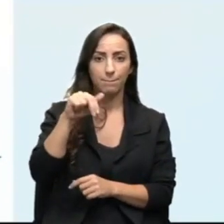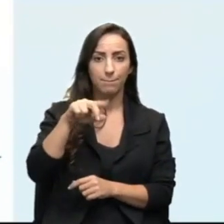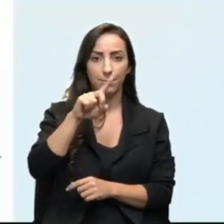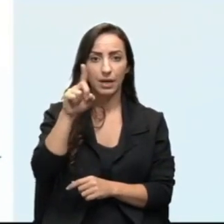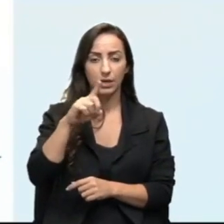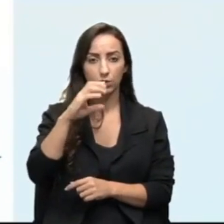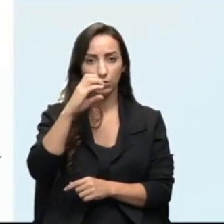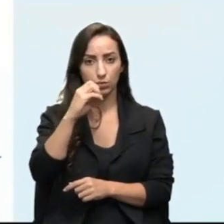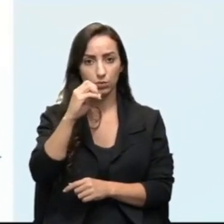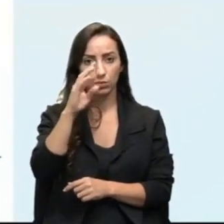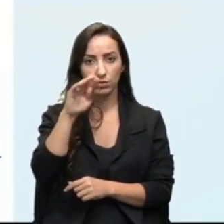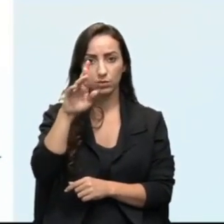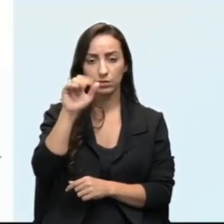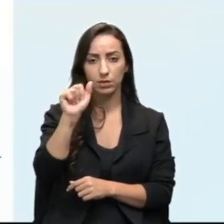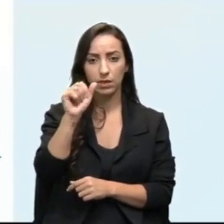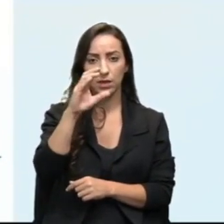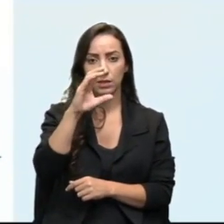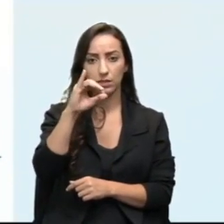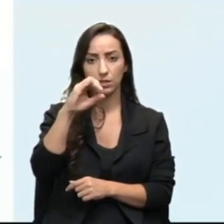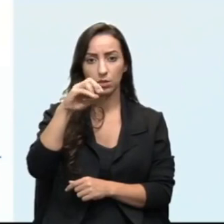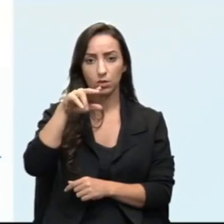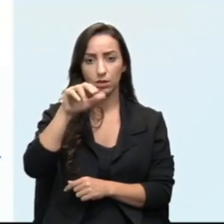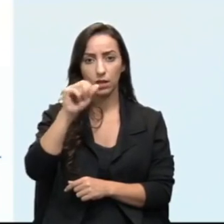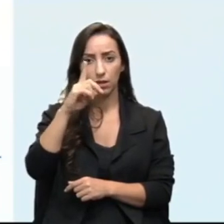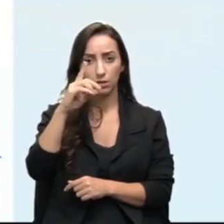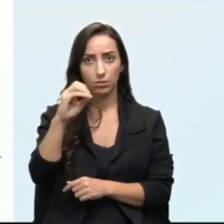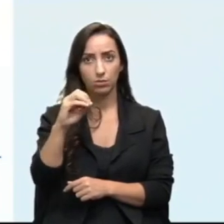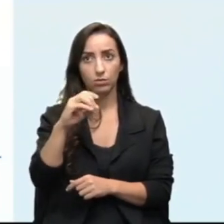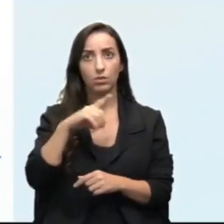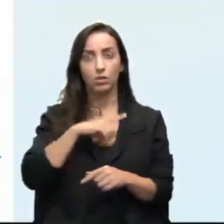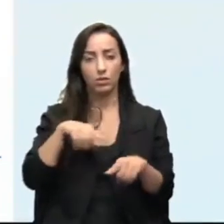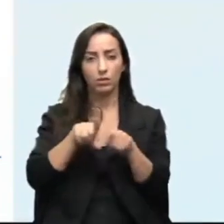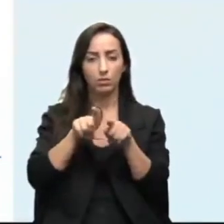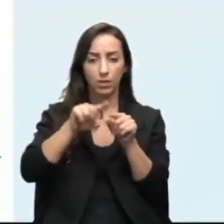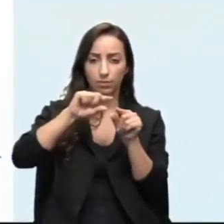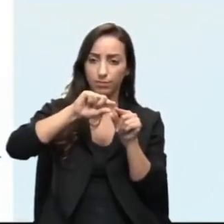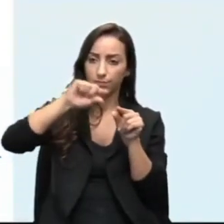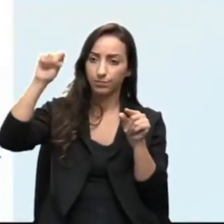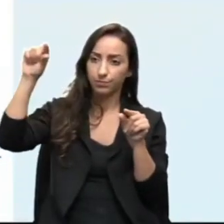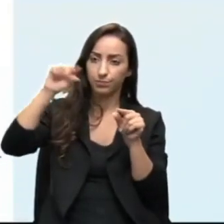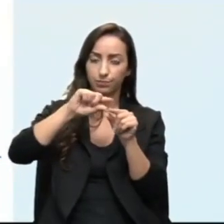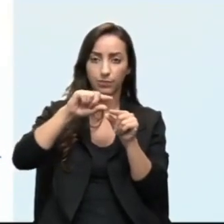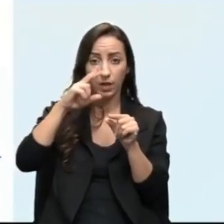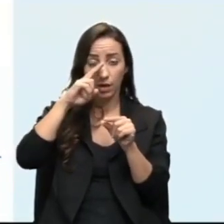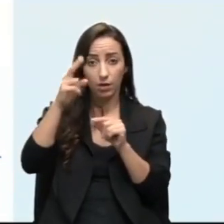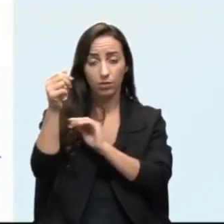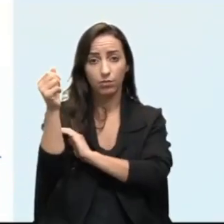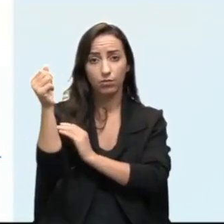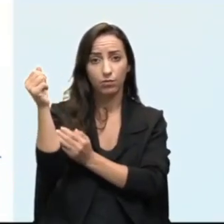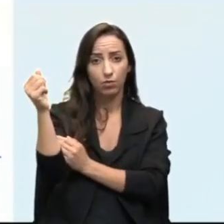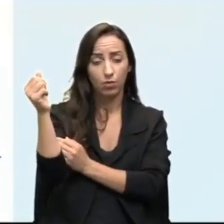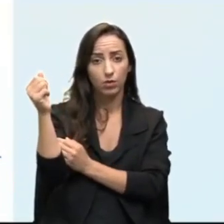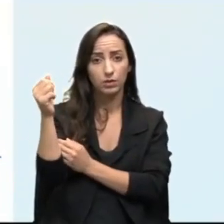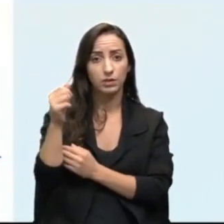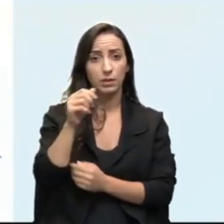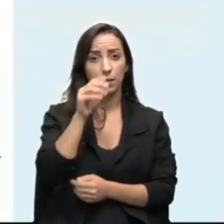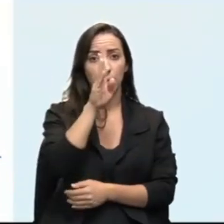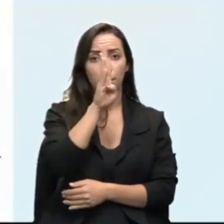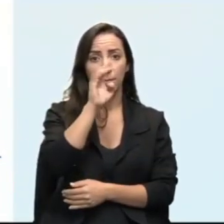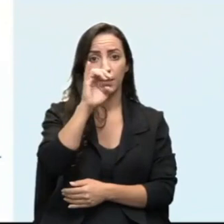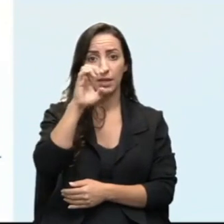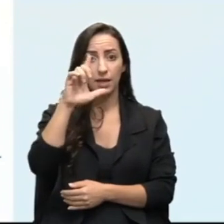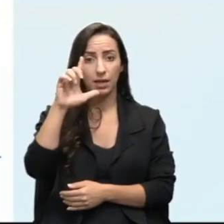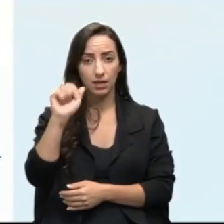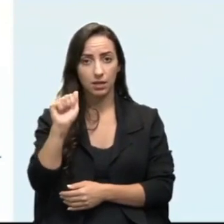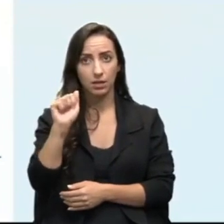tracionado. Temos também, na diagonal, a força de compressão da biela comprimida, que